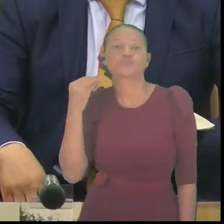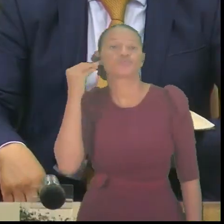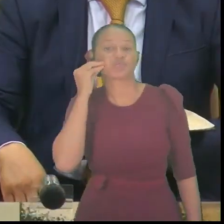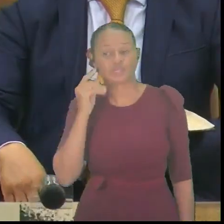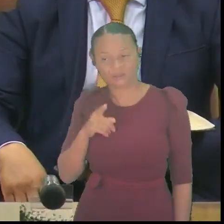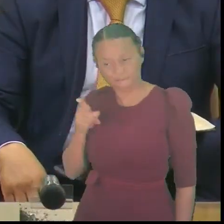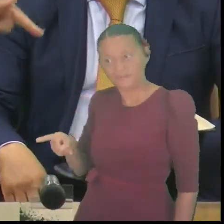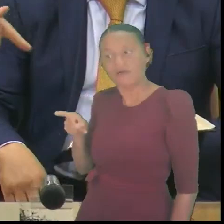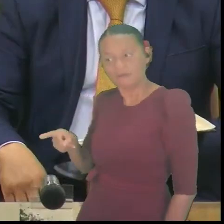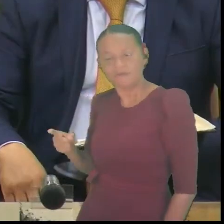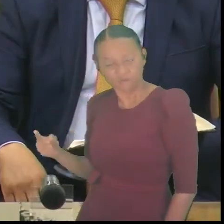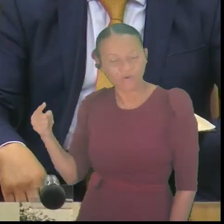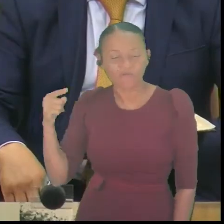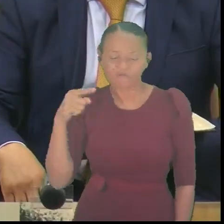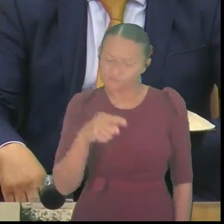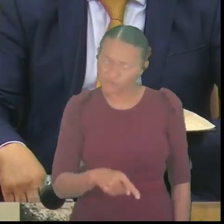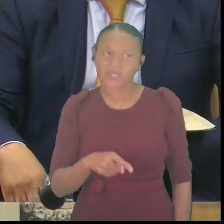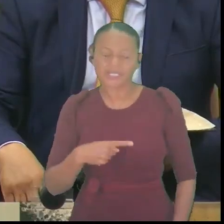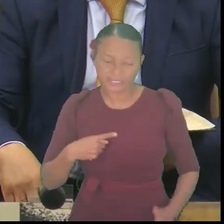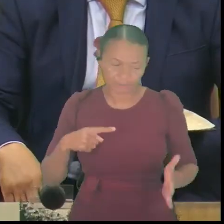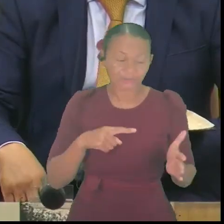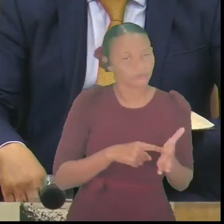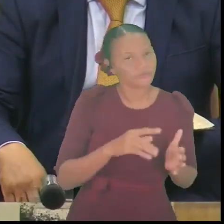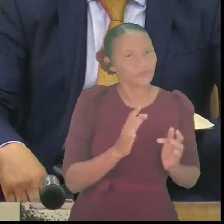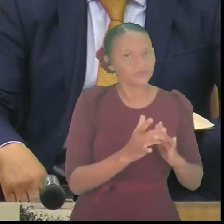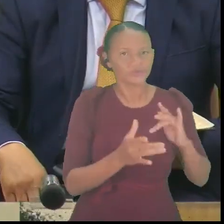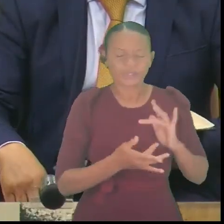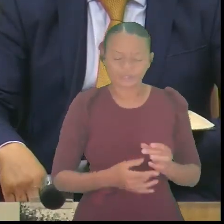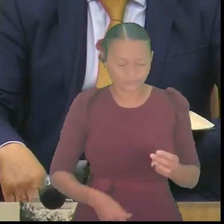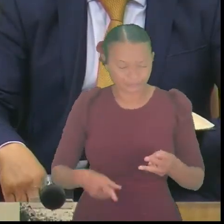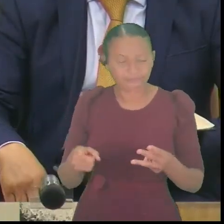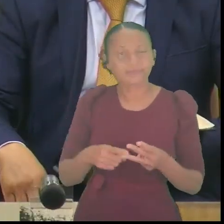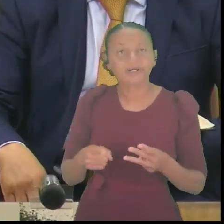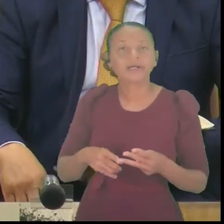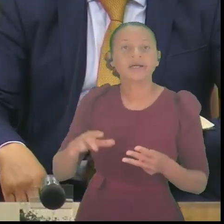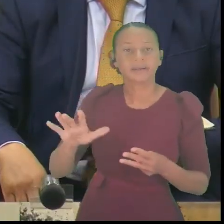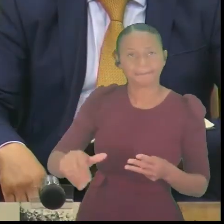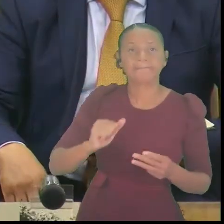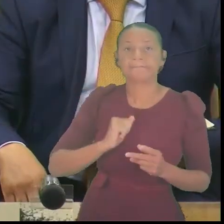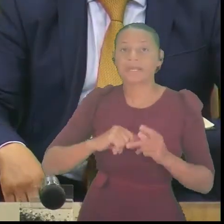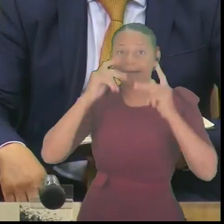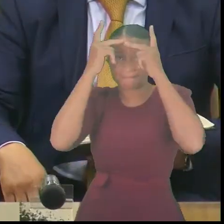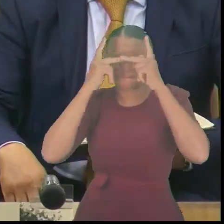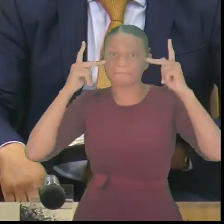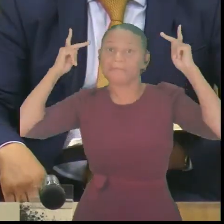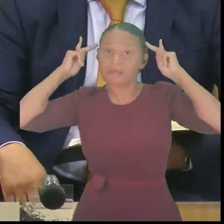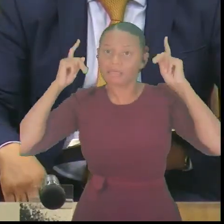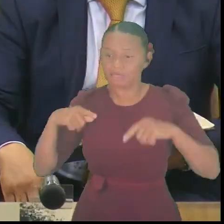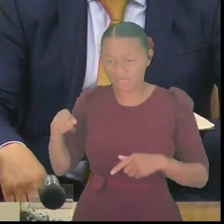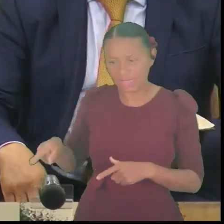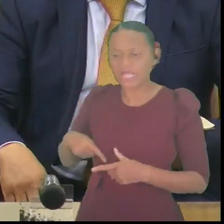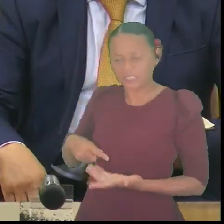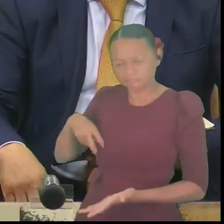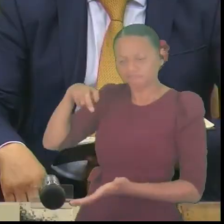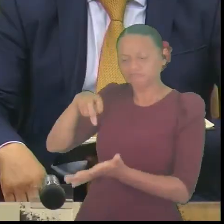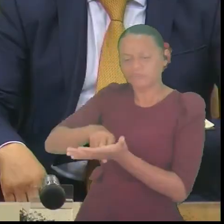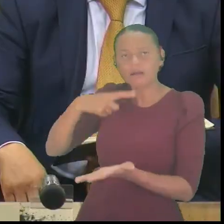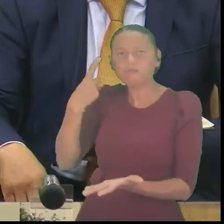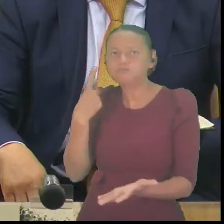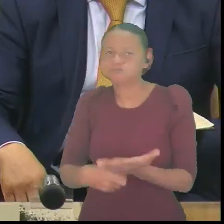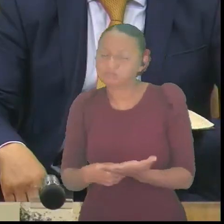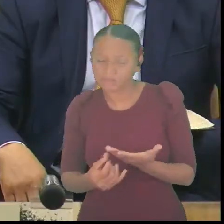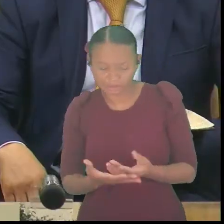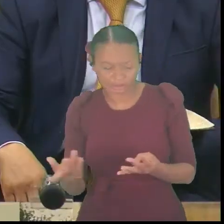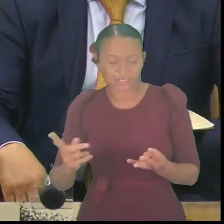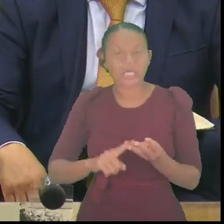foi ele que foi lá e entregou Jesus. Terceiro, nós teríamos que chamar Pilatos, porque ele foi quem deu a sentença. Nós teríamos que